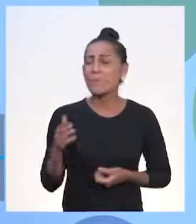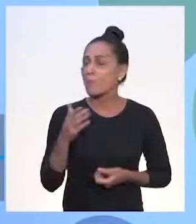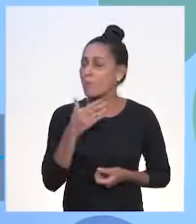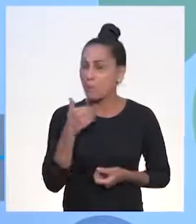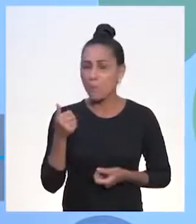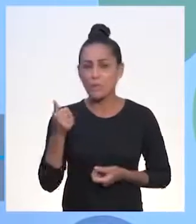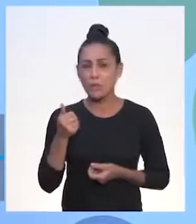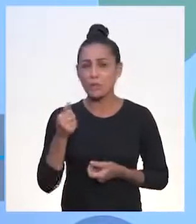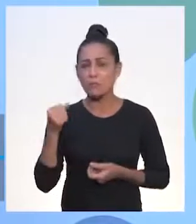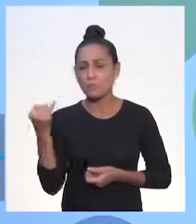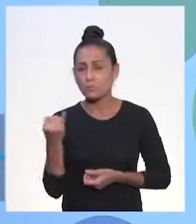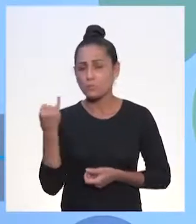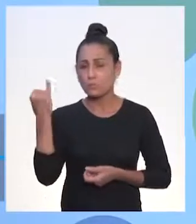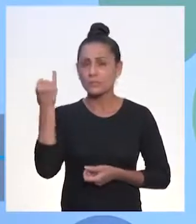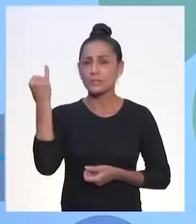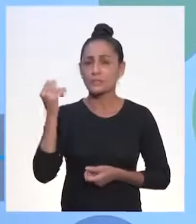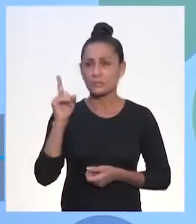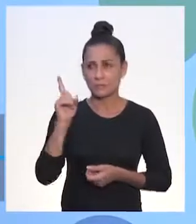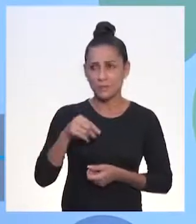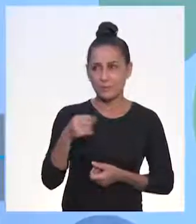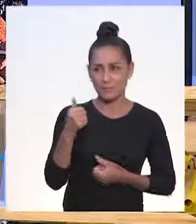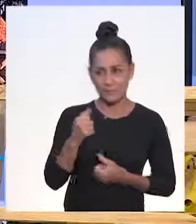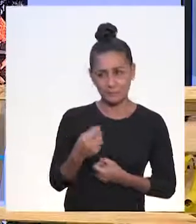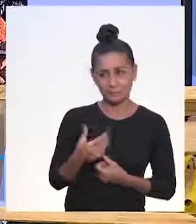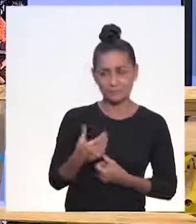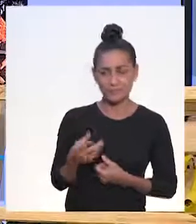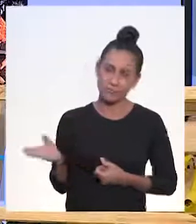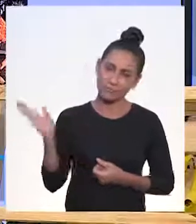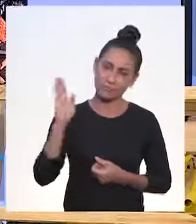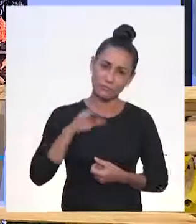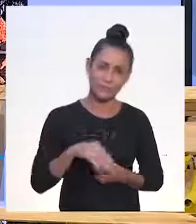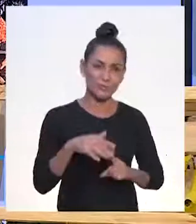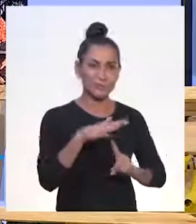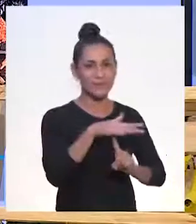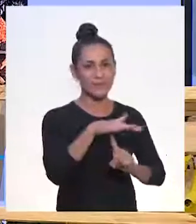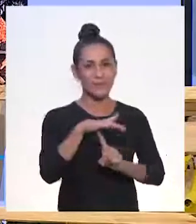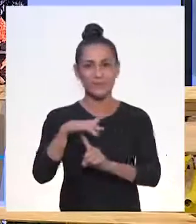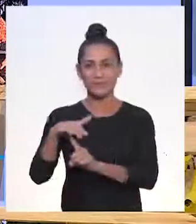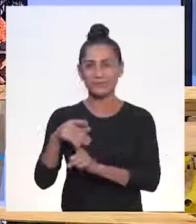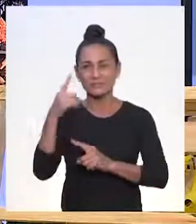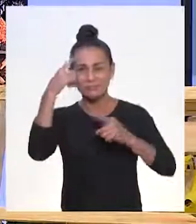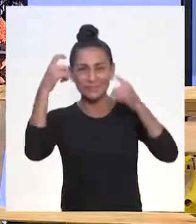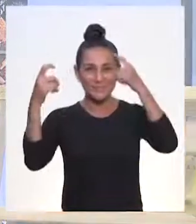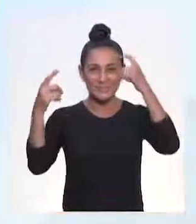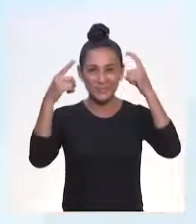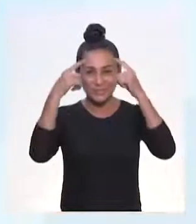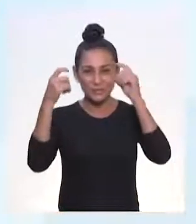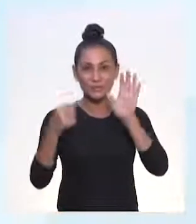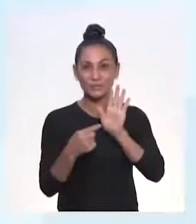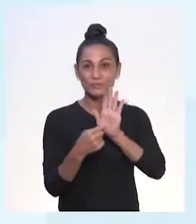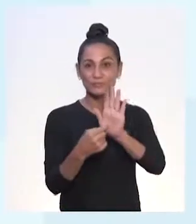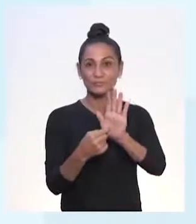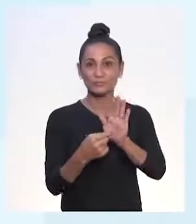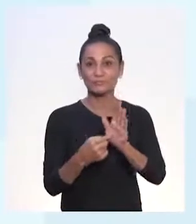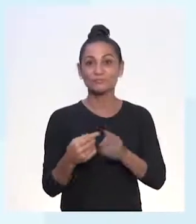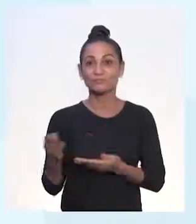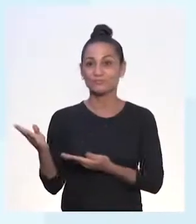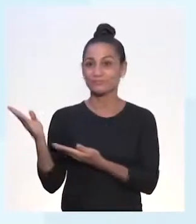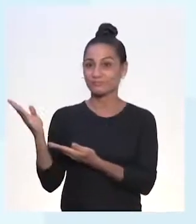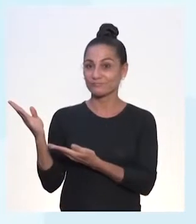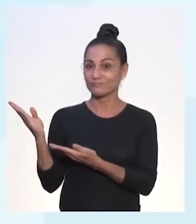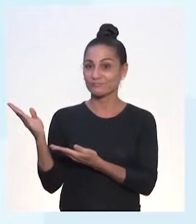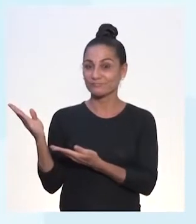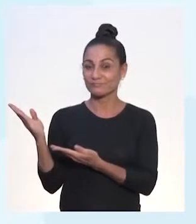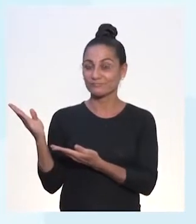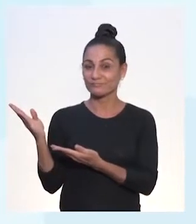importante. Isso aí. Boa. Beleza? Vamos? Então, vamos à feira. Então, uma ideia aí que vai aparecer para vocês agora. Então, é um